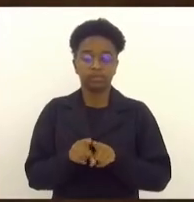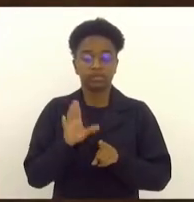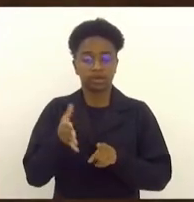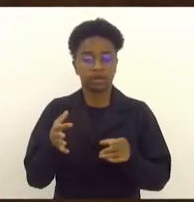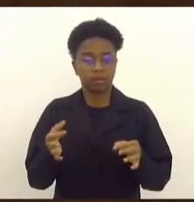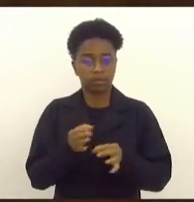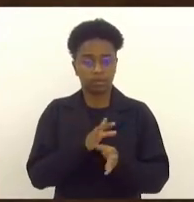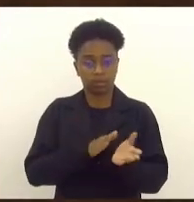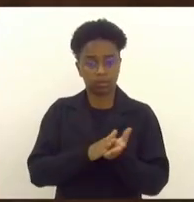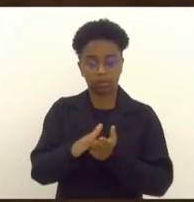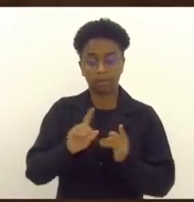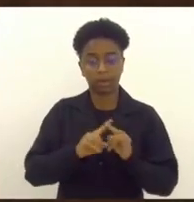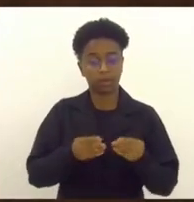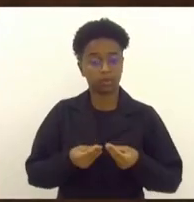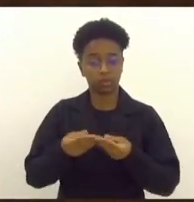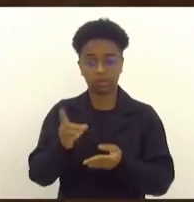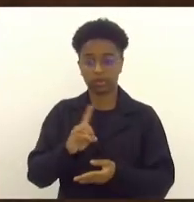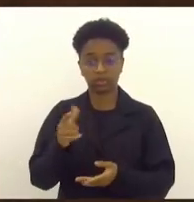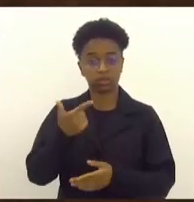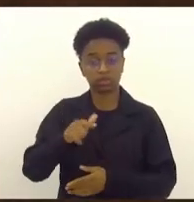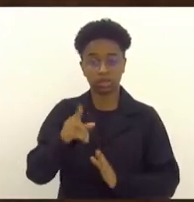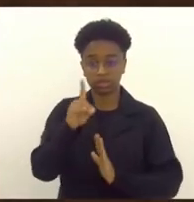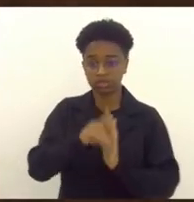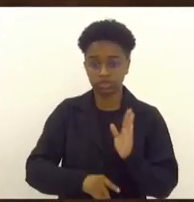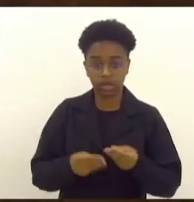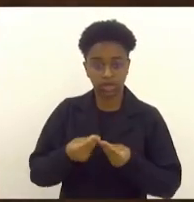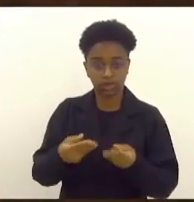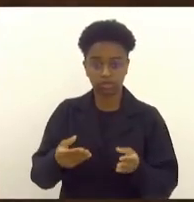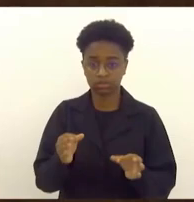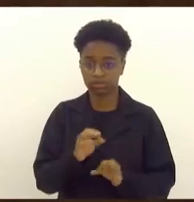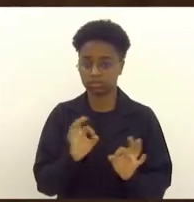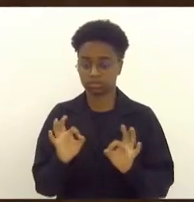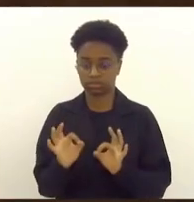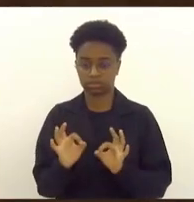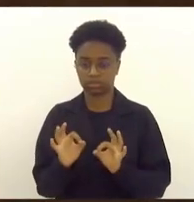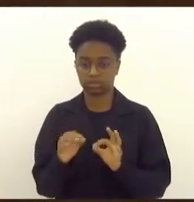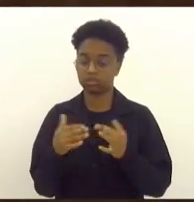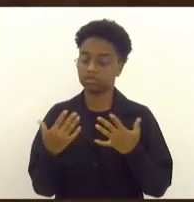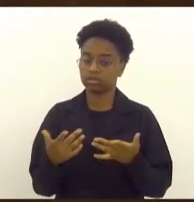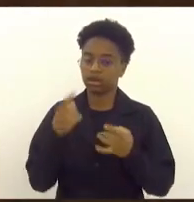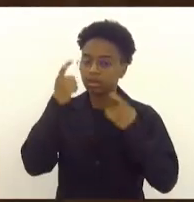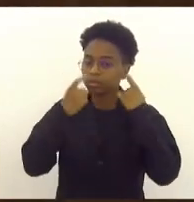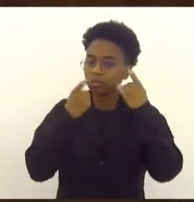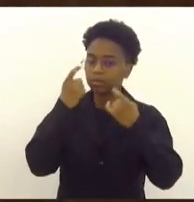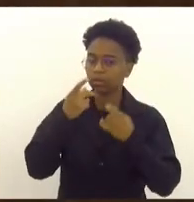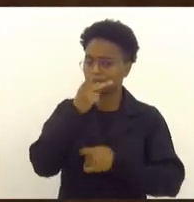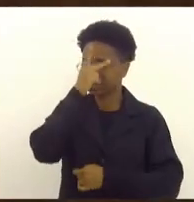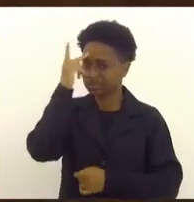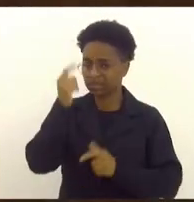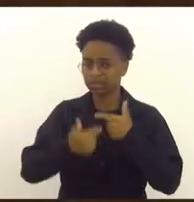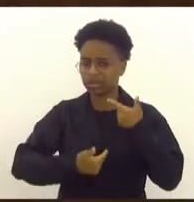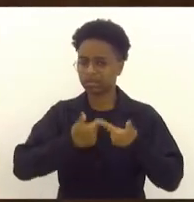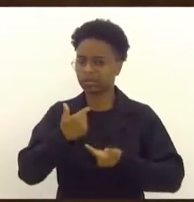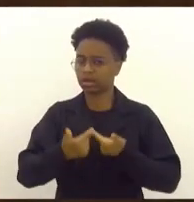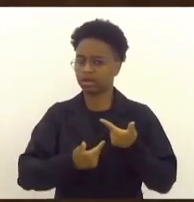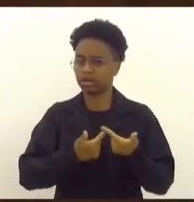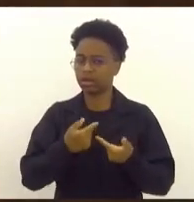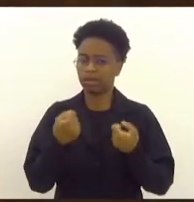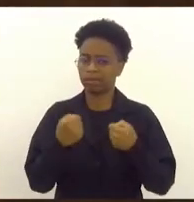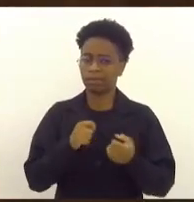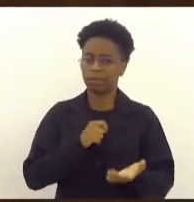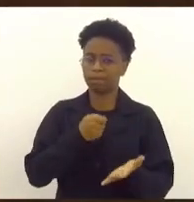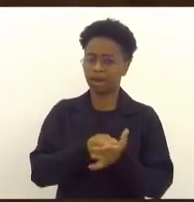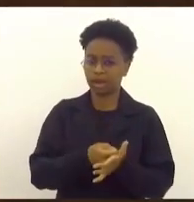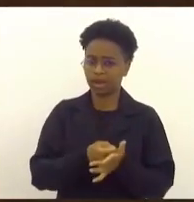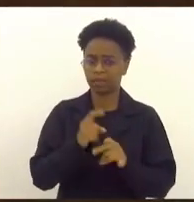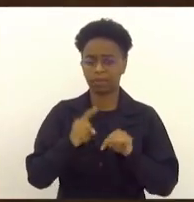entregues nunca receberam o seu direito Deputado brasão o desespero do Trabalhador de poder de ter que